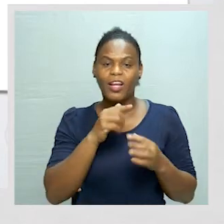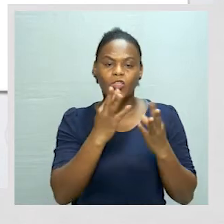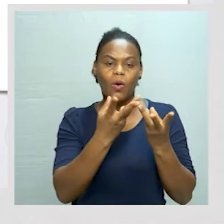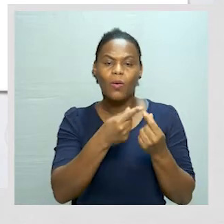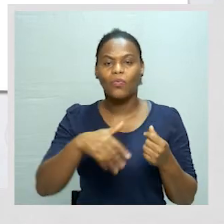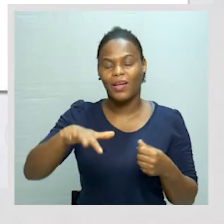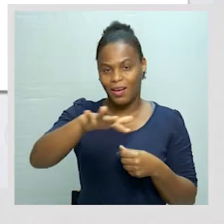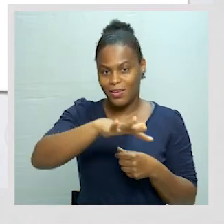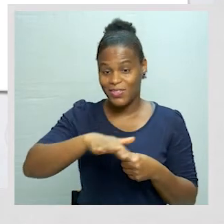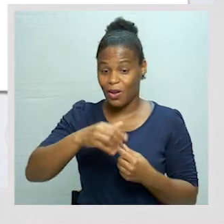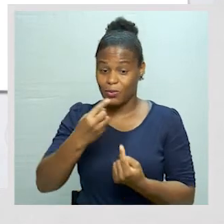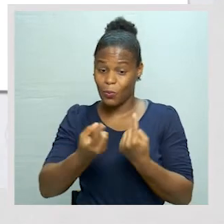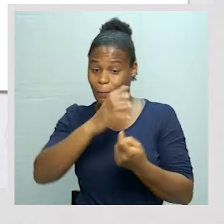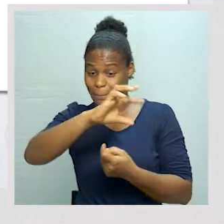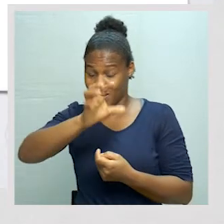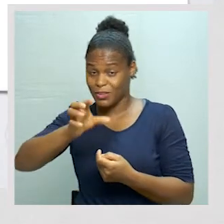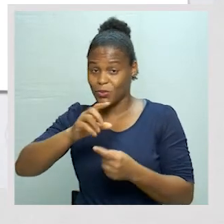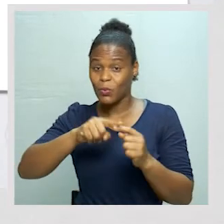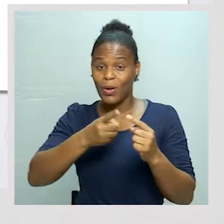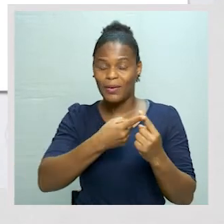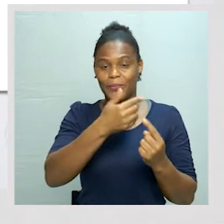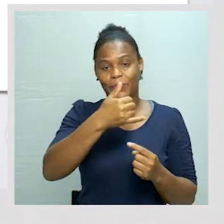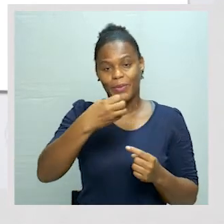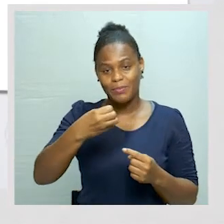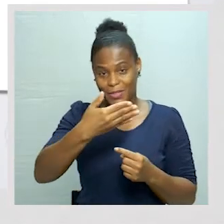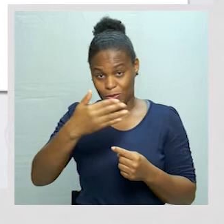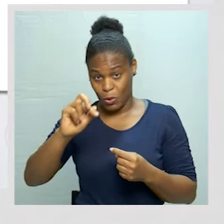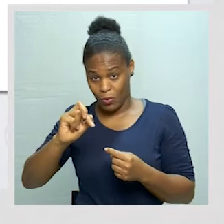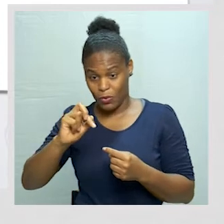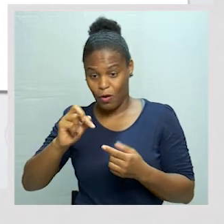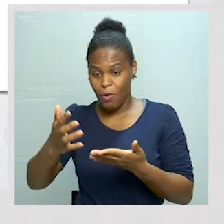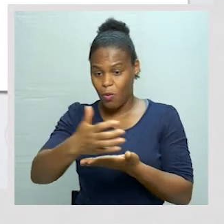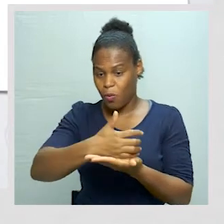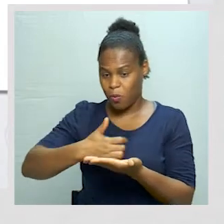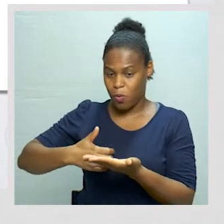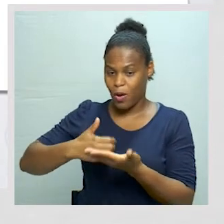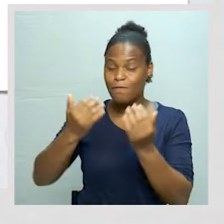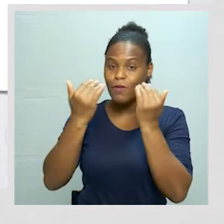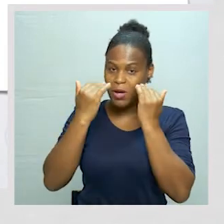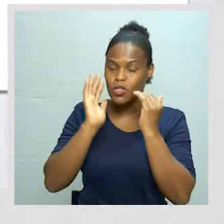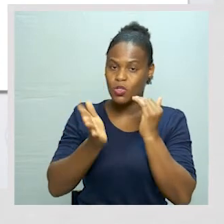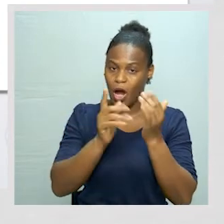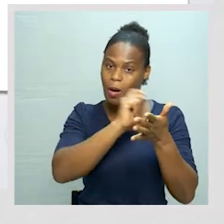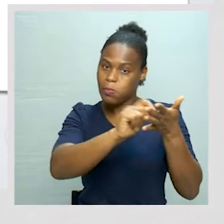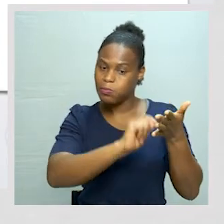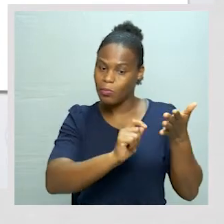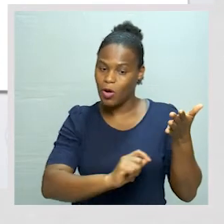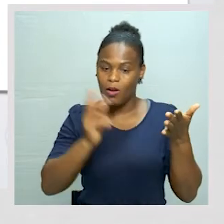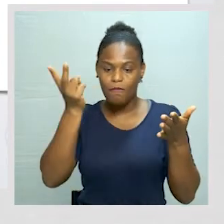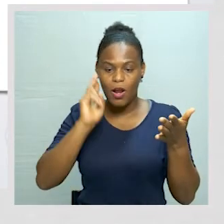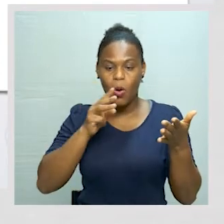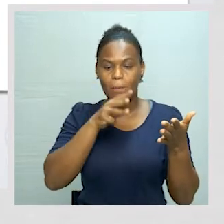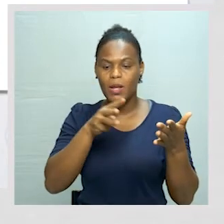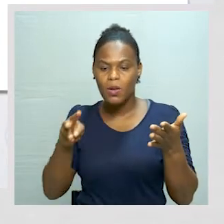das contas nacionais de um determinado país em 2018, foram retirados os seguintes dados, os valores expressos